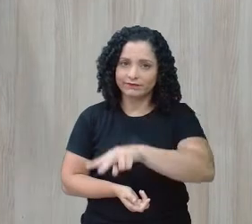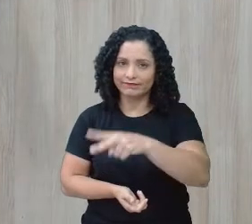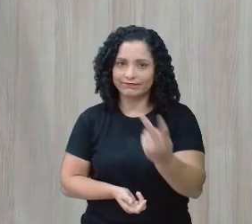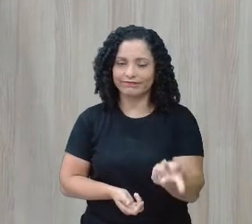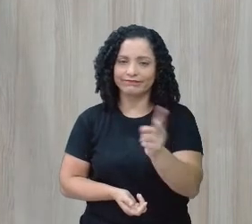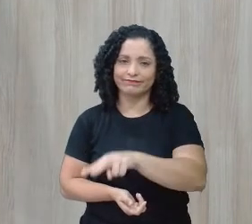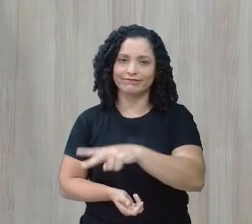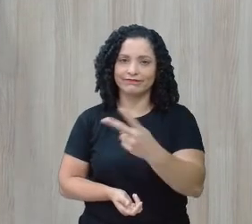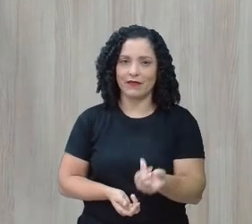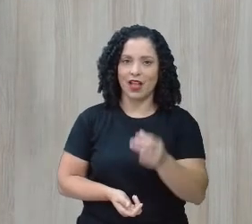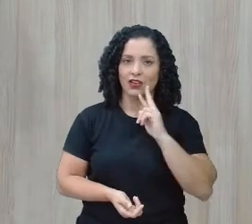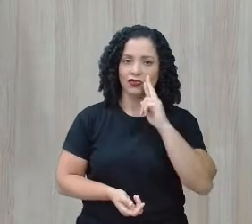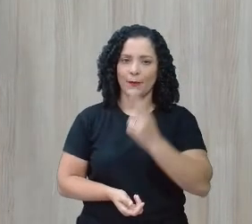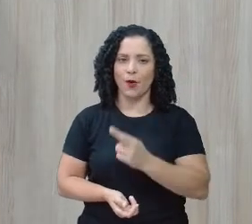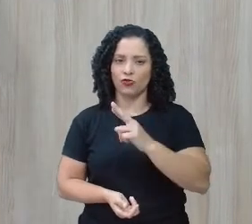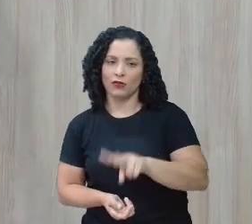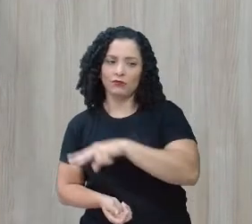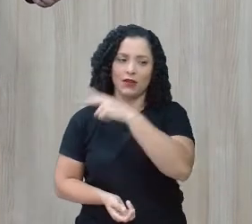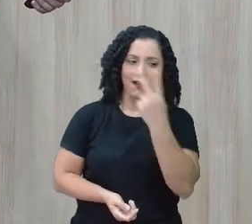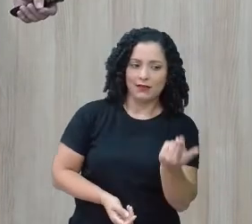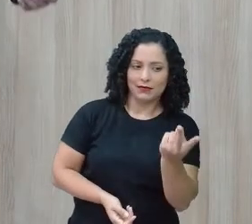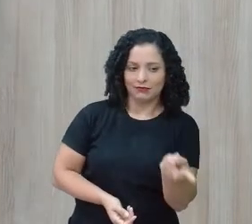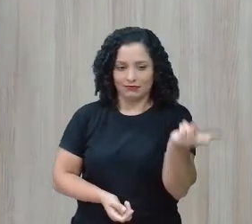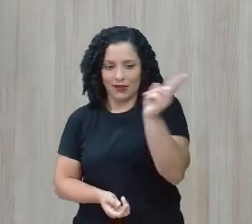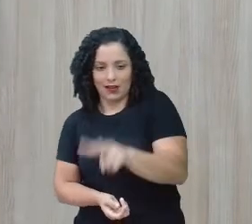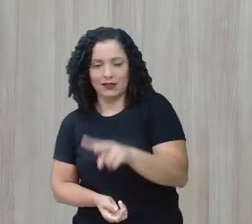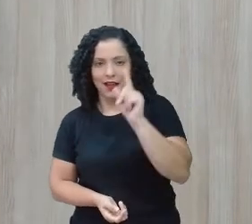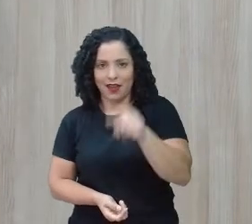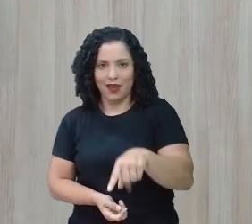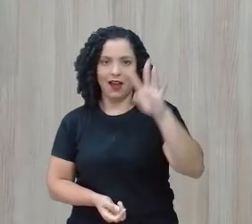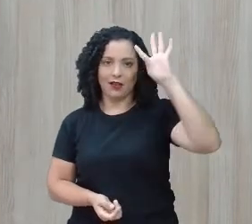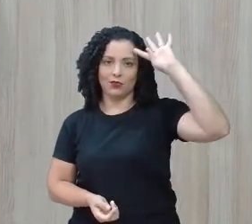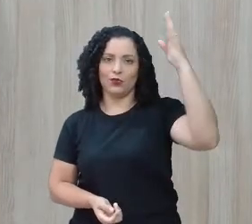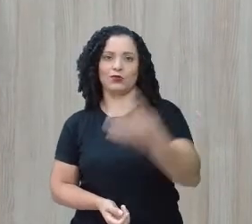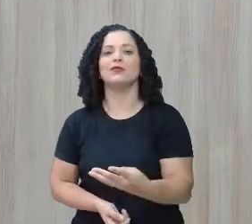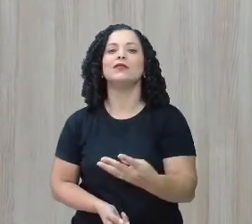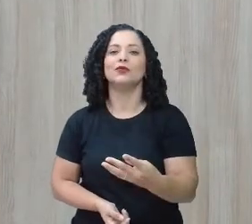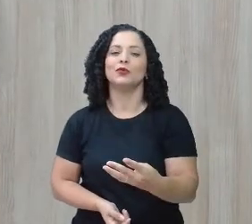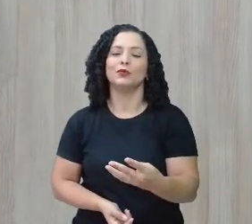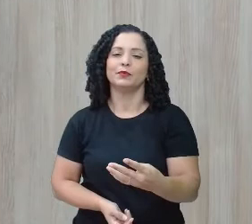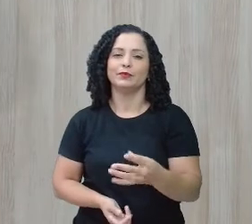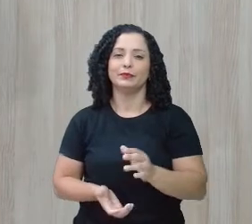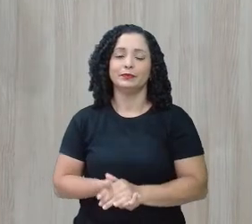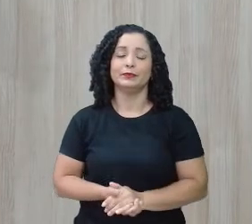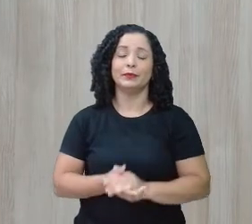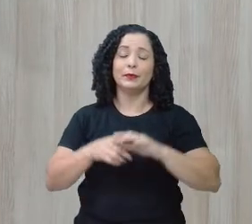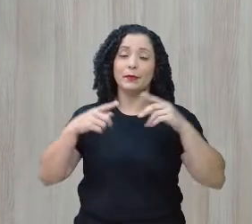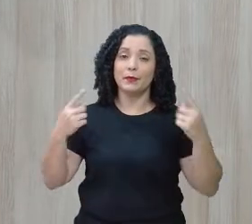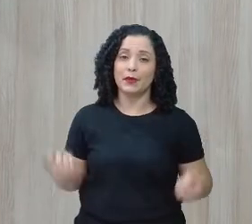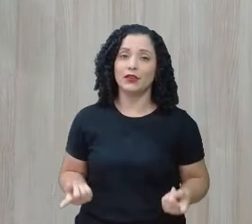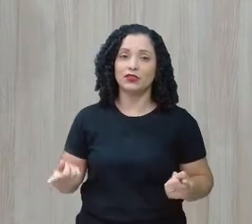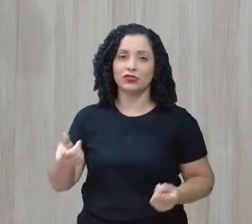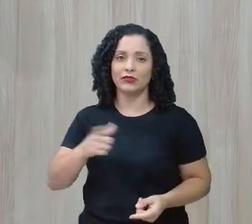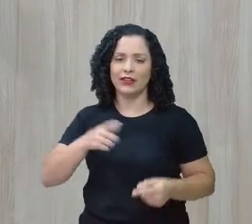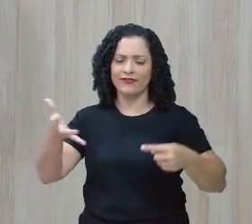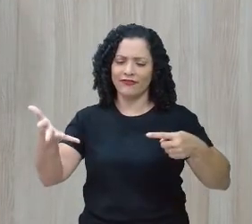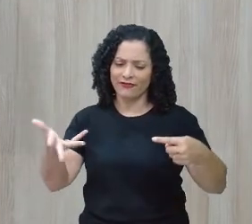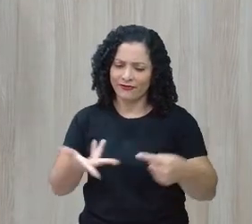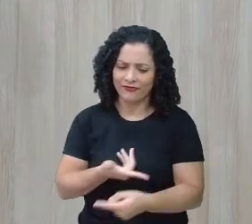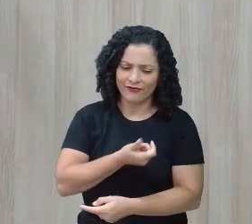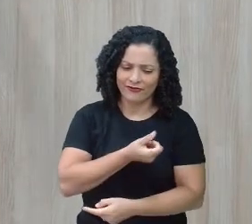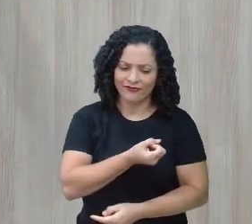Então, aquela resposta ali é a solução do sistema. Mas, como eu falei para você, a gente tem aí